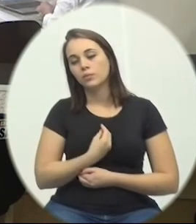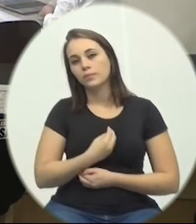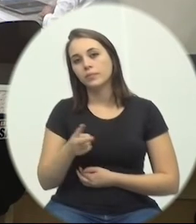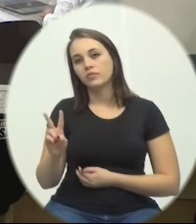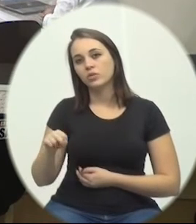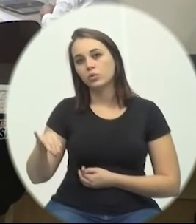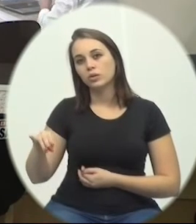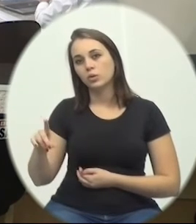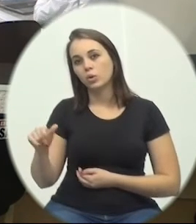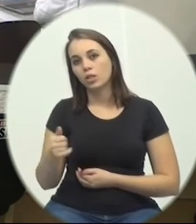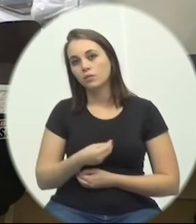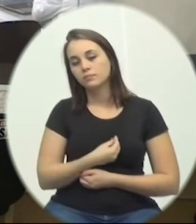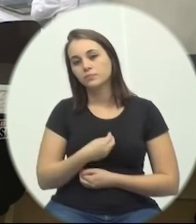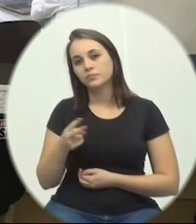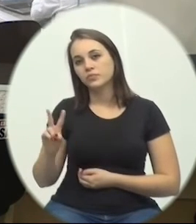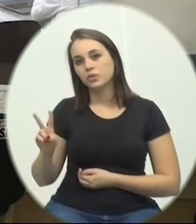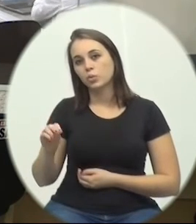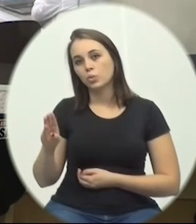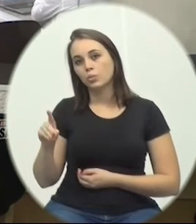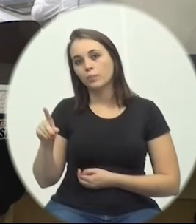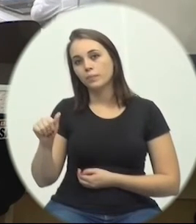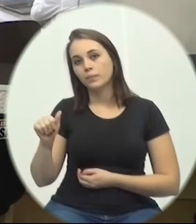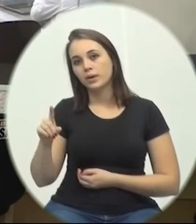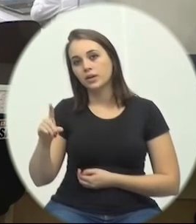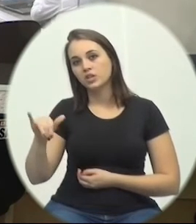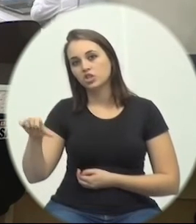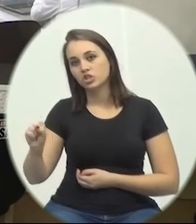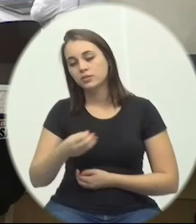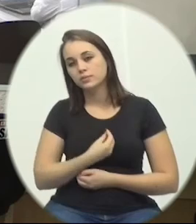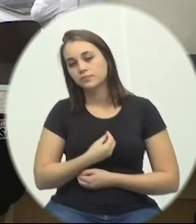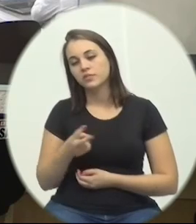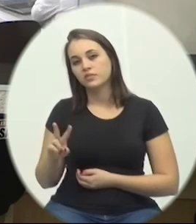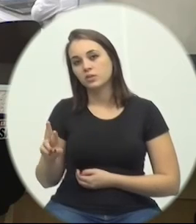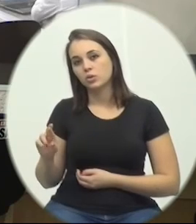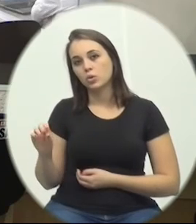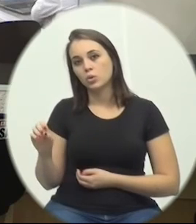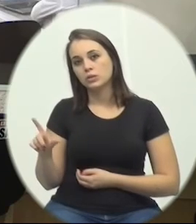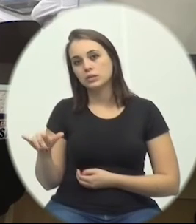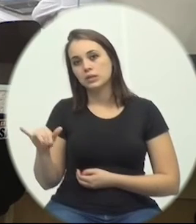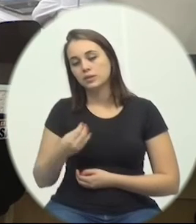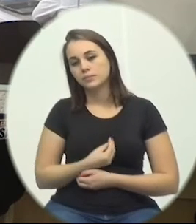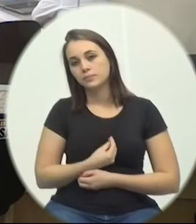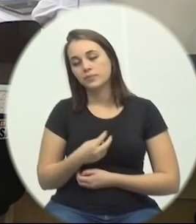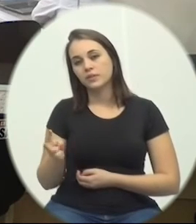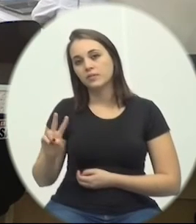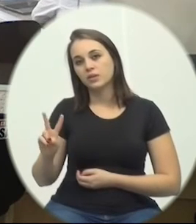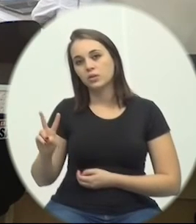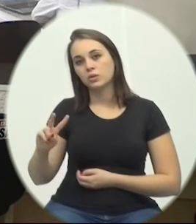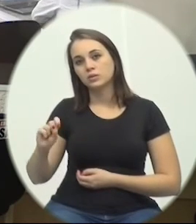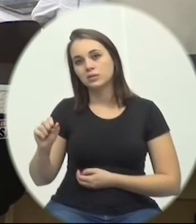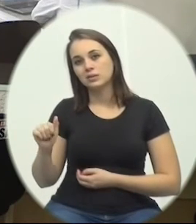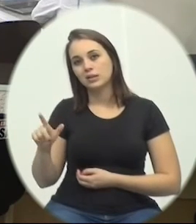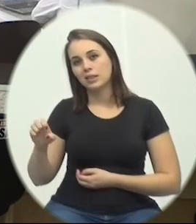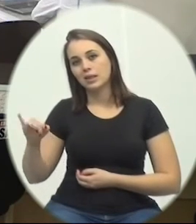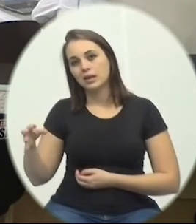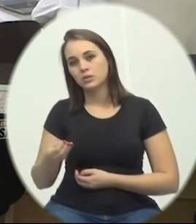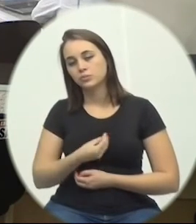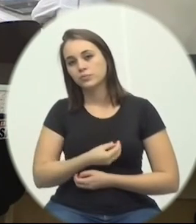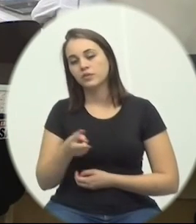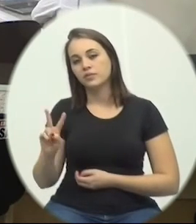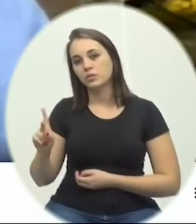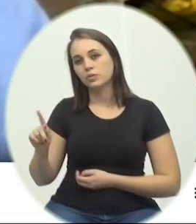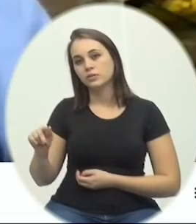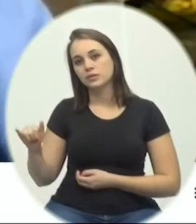vereador Nicola. Presente, vereador Obadias. Presente, vereadora Roseli. Presente, vereador Celésio Lima. Presente, vereador